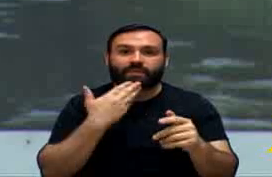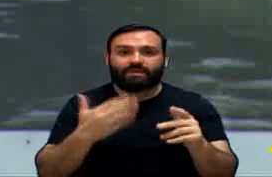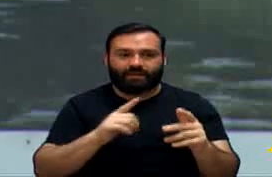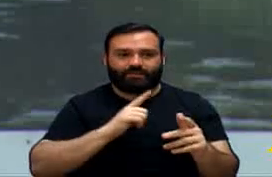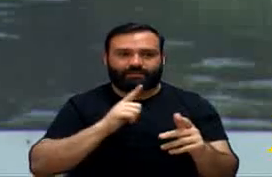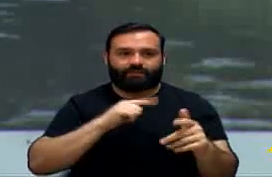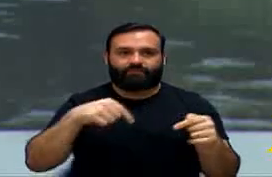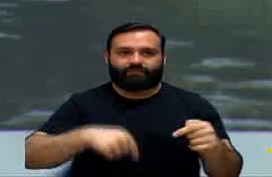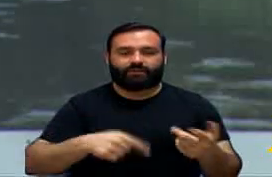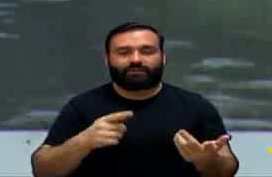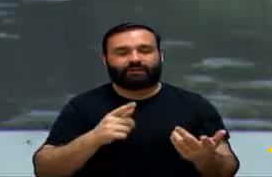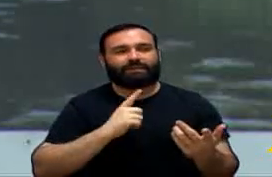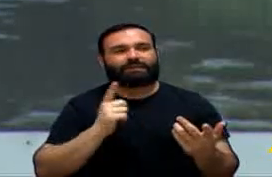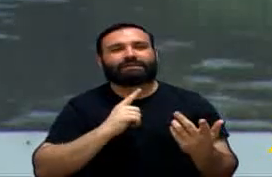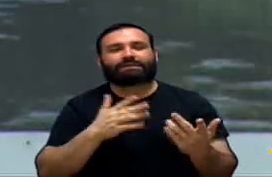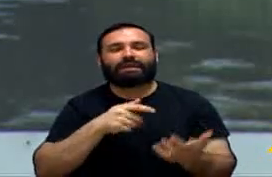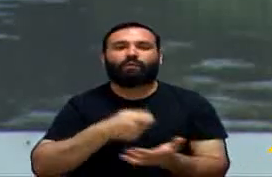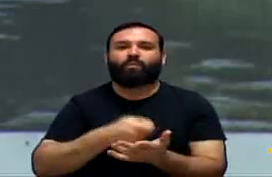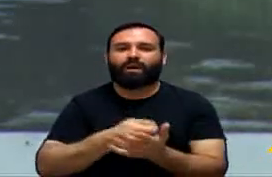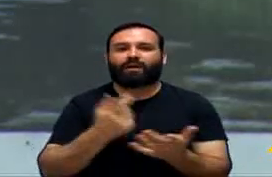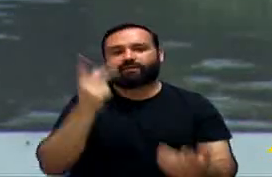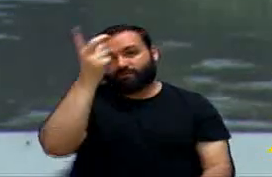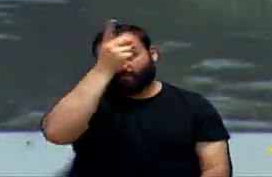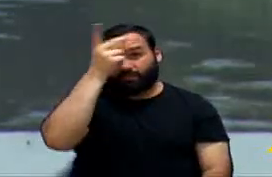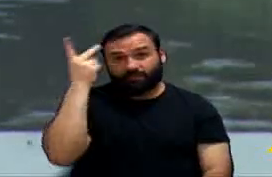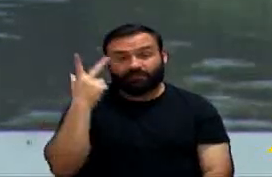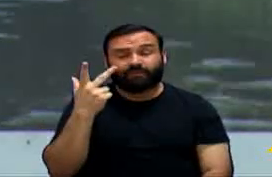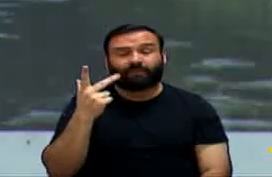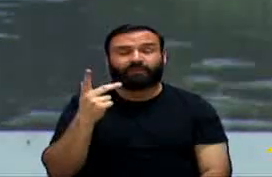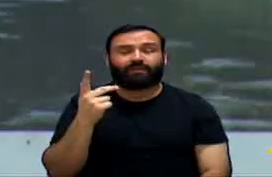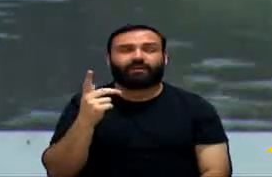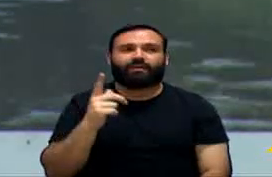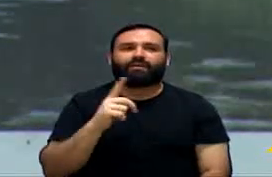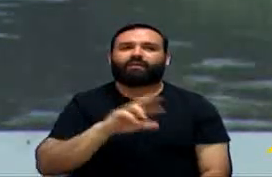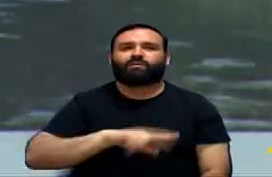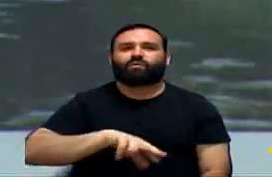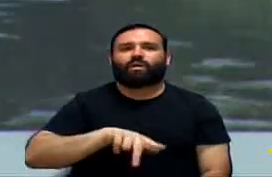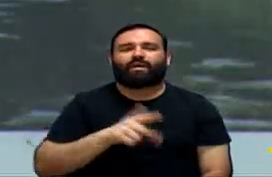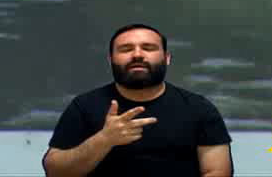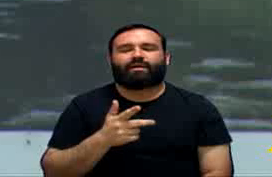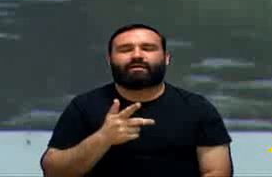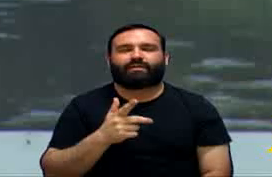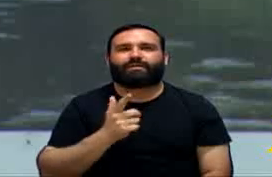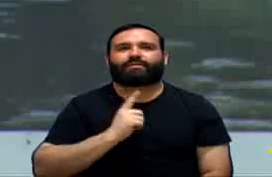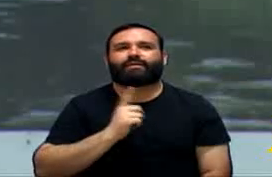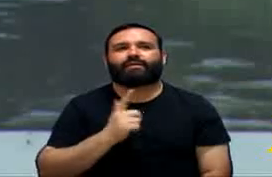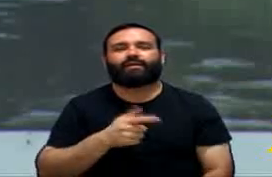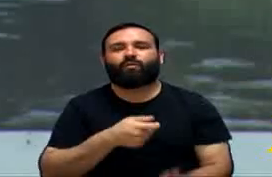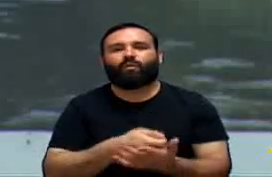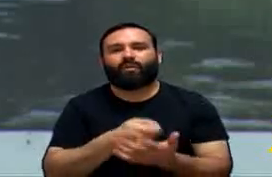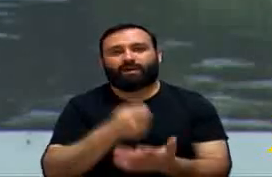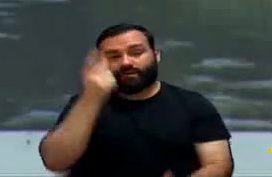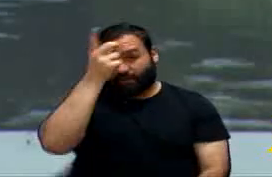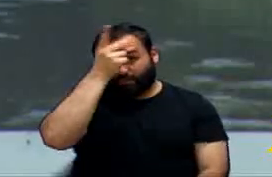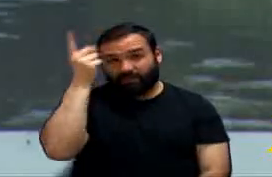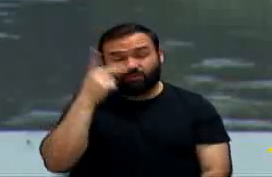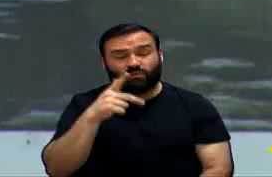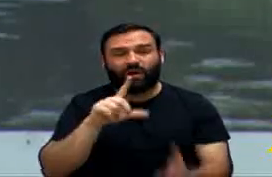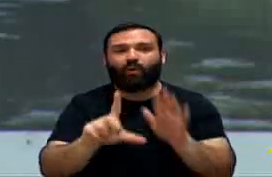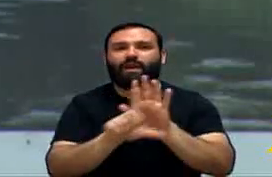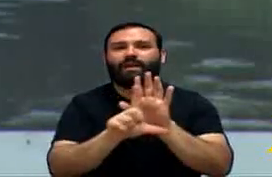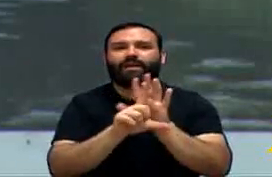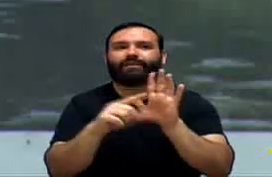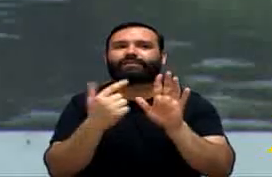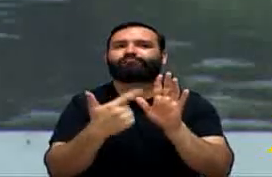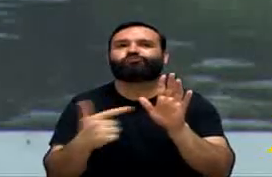passam por aqui né Tem algum tipo de cobrança na prefeitura eh não são Tem algum tipo de cobrança para prefeitura alguma cobrança de alguma lei